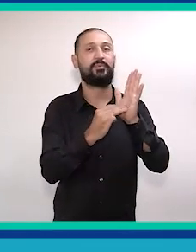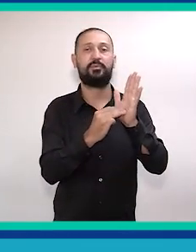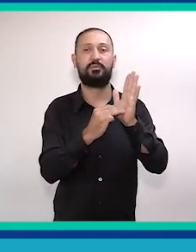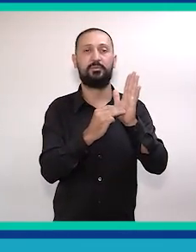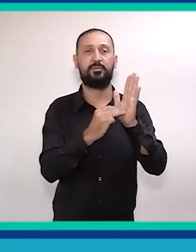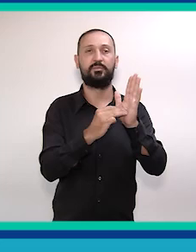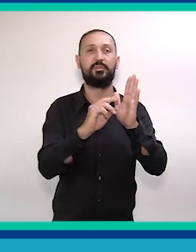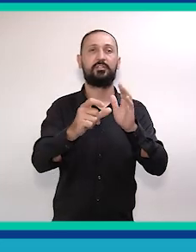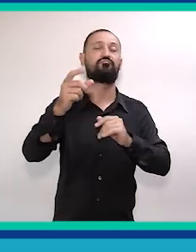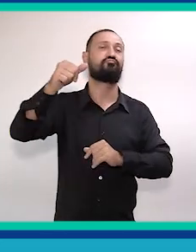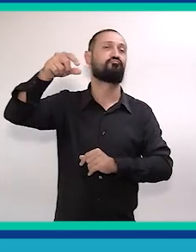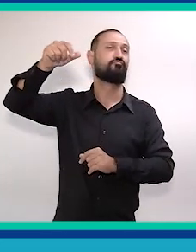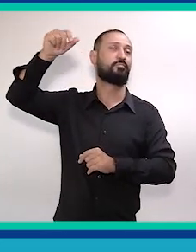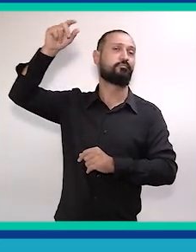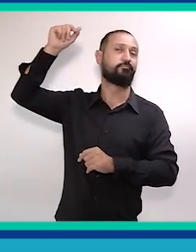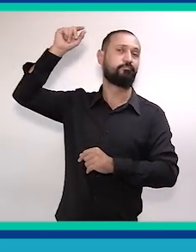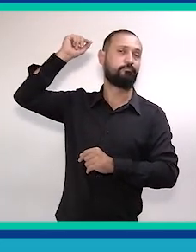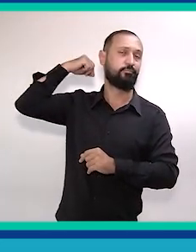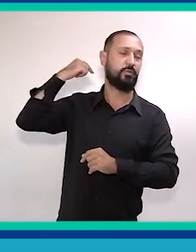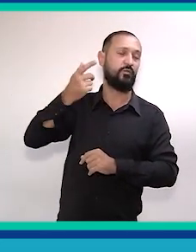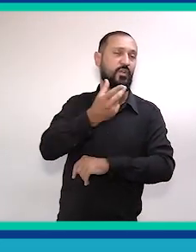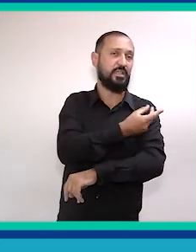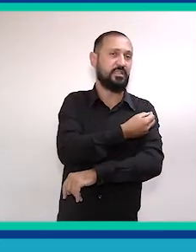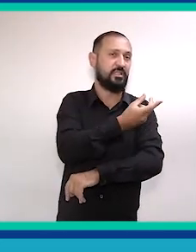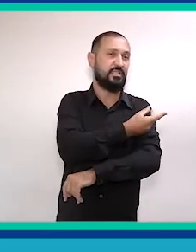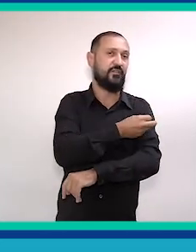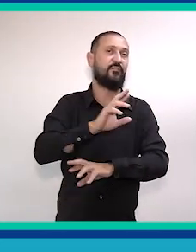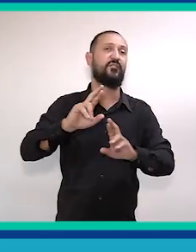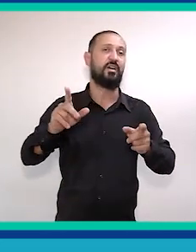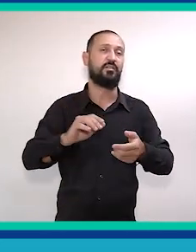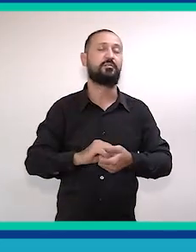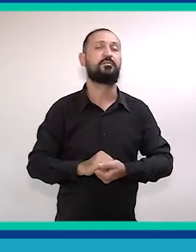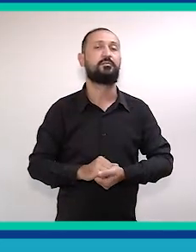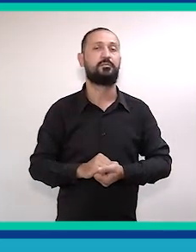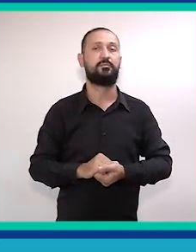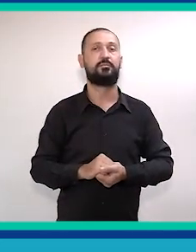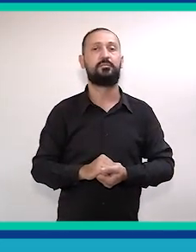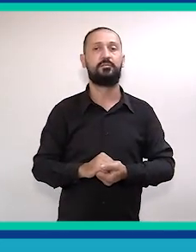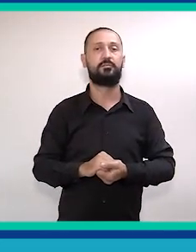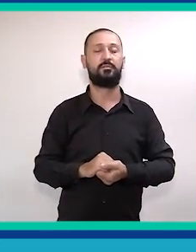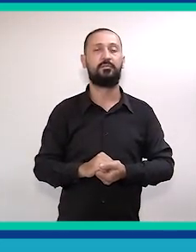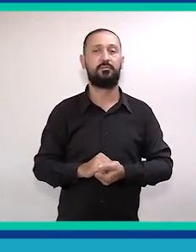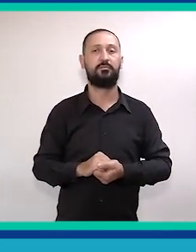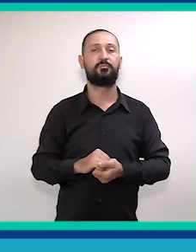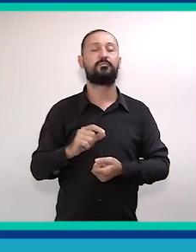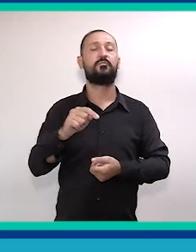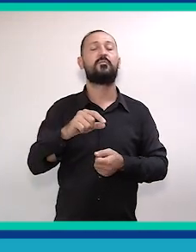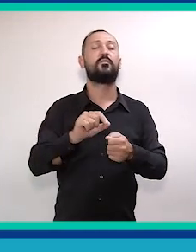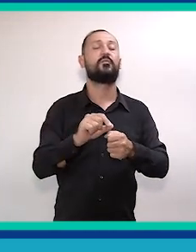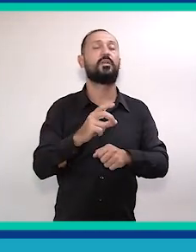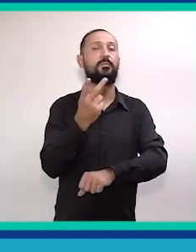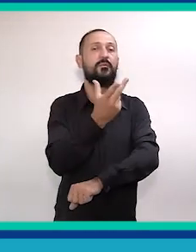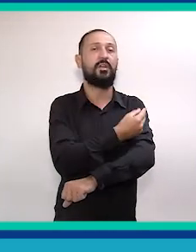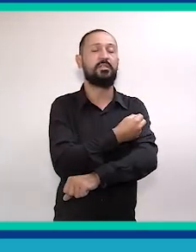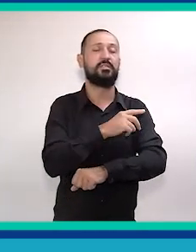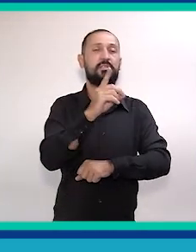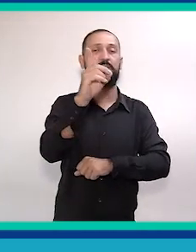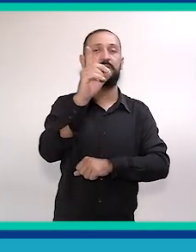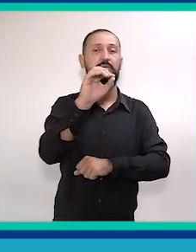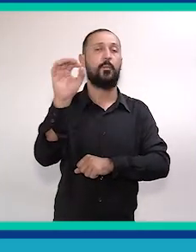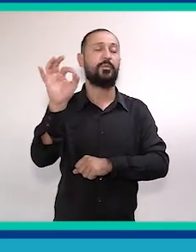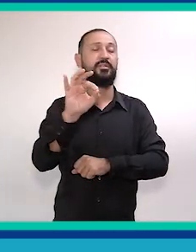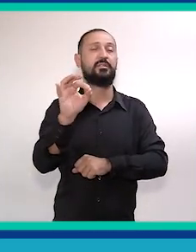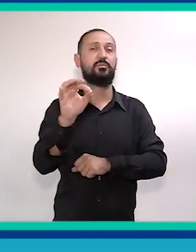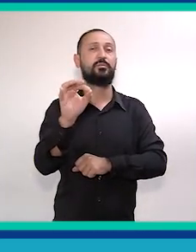cima de metodologias que já foram utilizadas em outras vacinas, entendeu? Então, não foi produzido